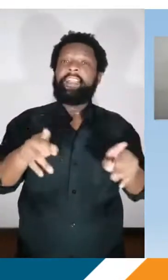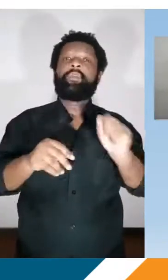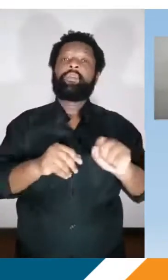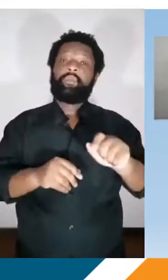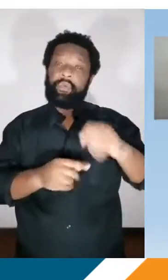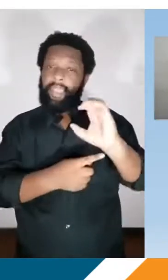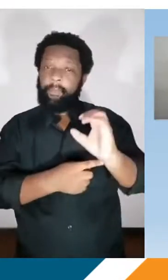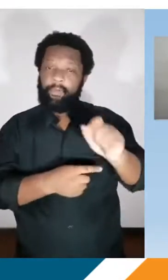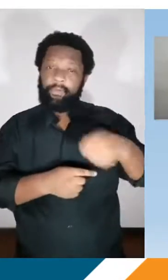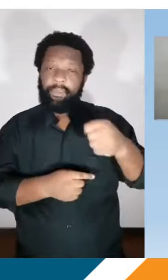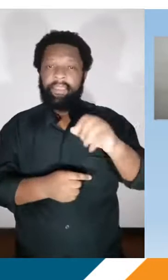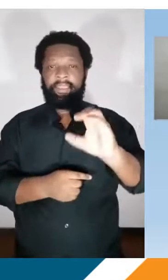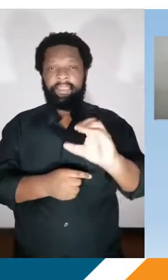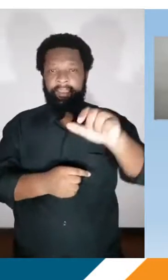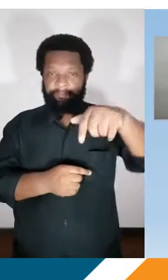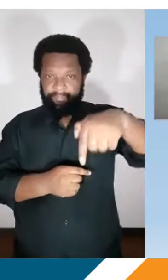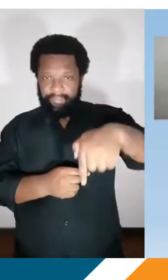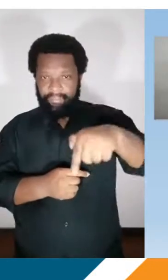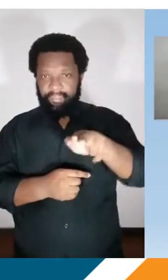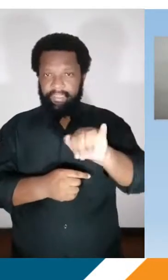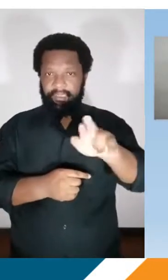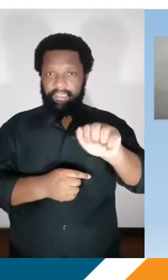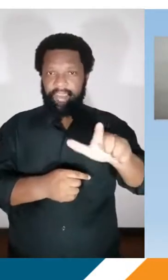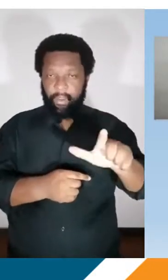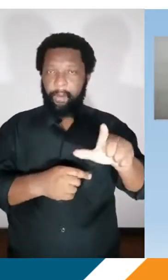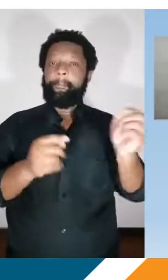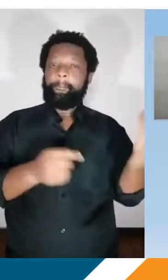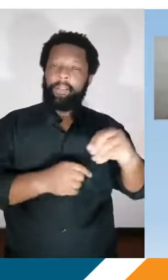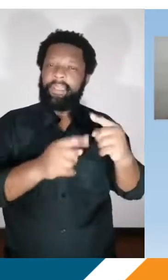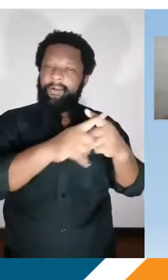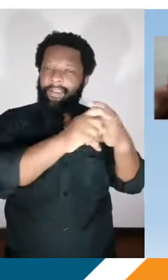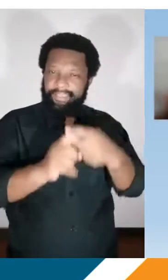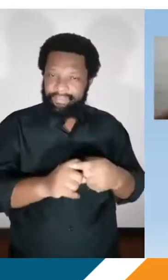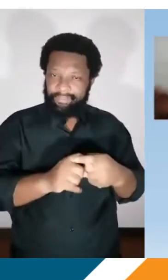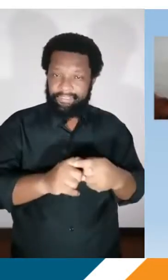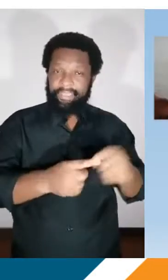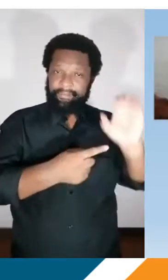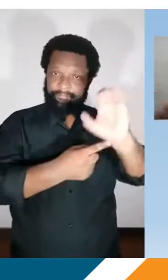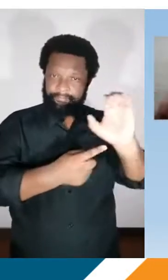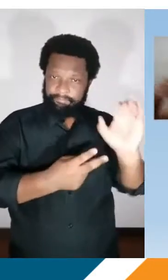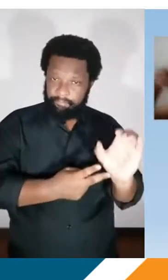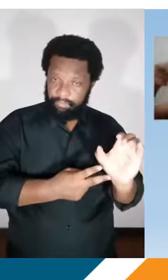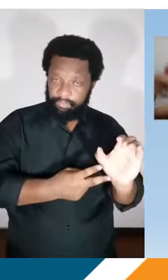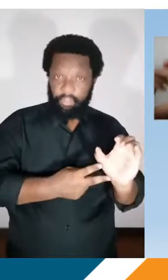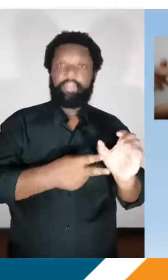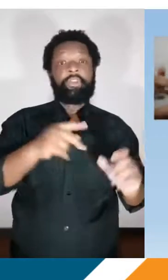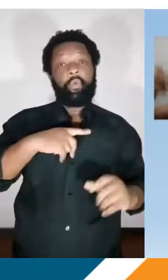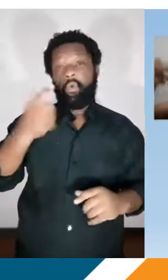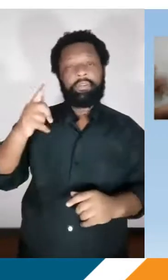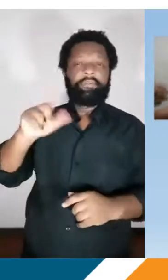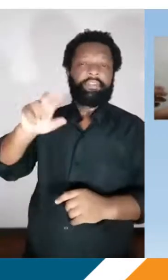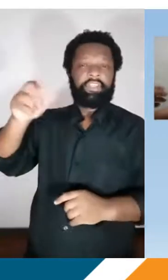um carbono quiral, também bota um asterisco. Então eu tenho 2 carbonos quirais. Repare que os outros não vai ter nada, porque vão ter grupos